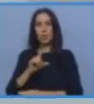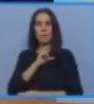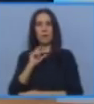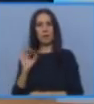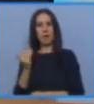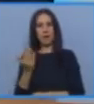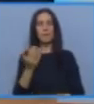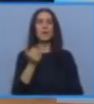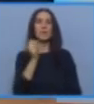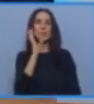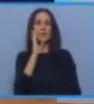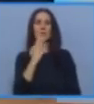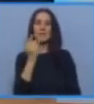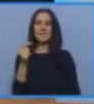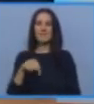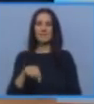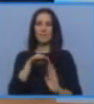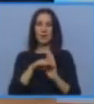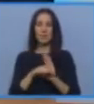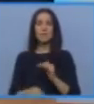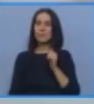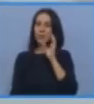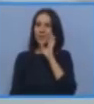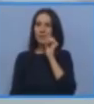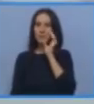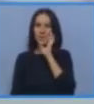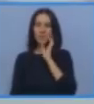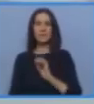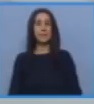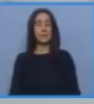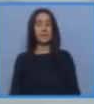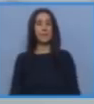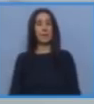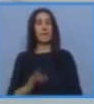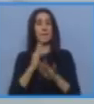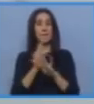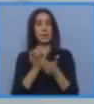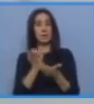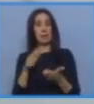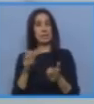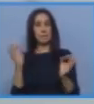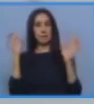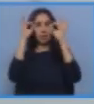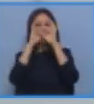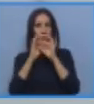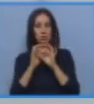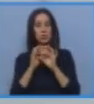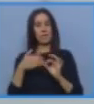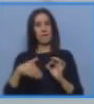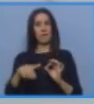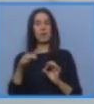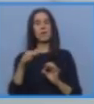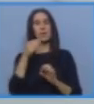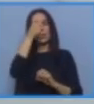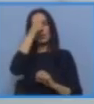estarem neste programa. E sendo uma festa de relevância, esta do Pentecostes, que se assinala este domingo,